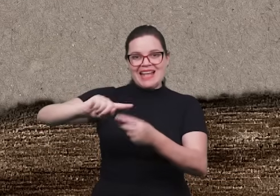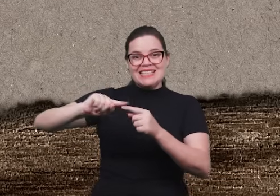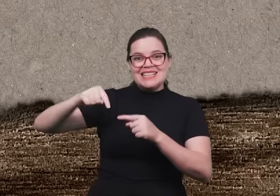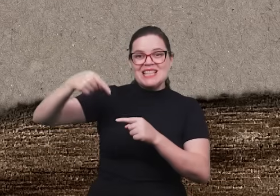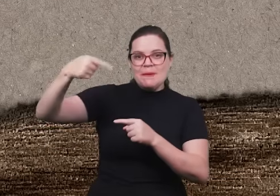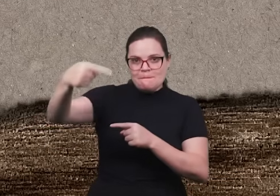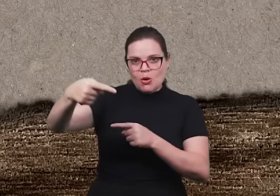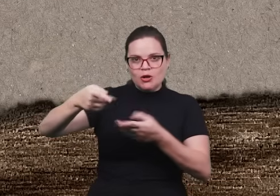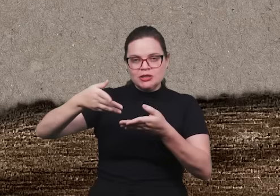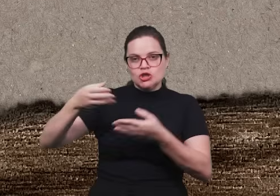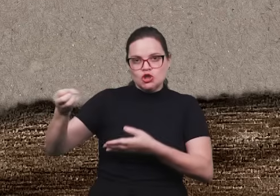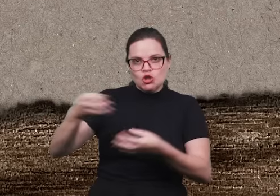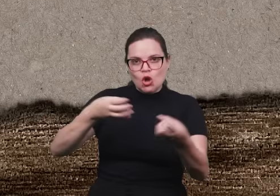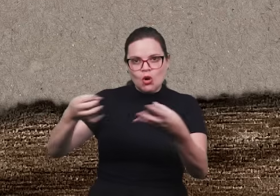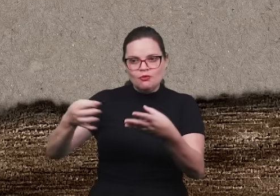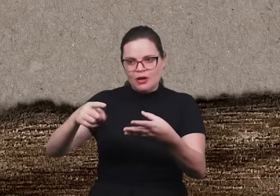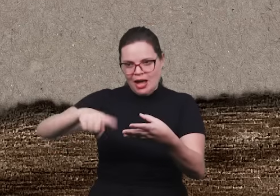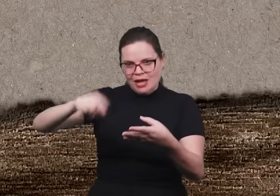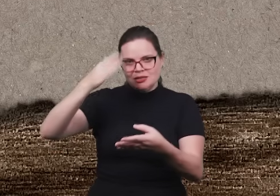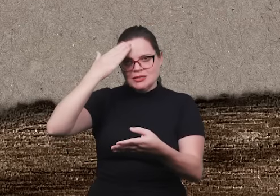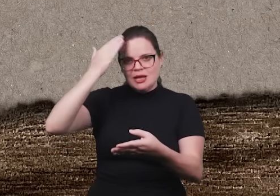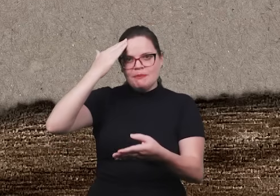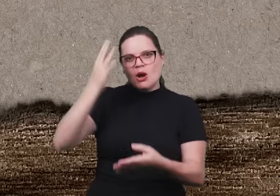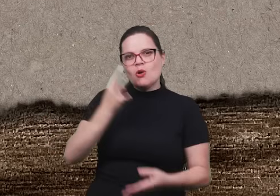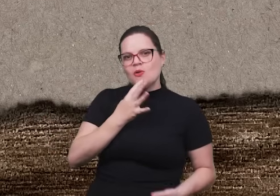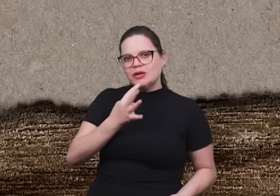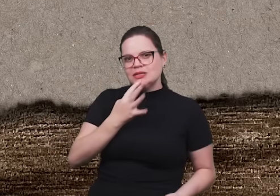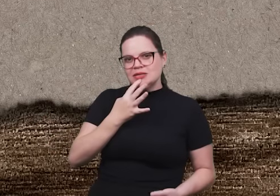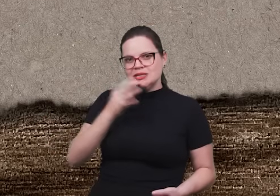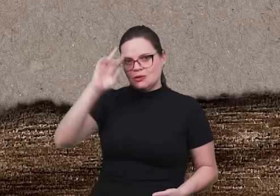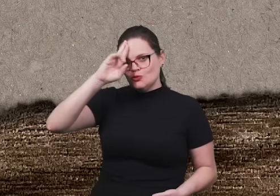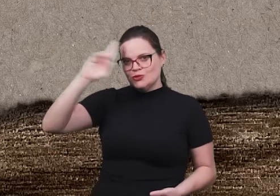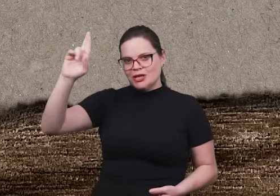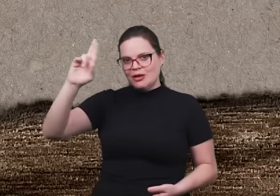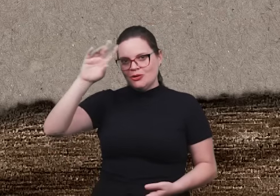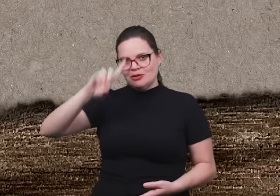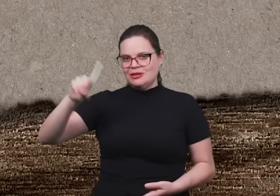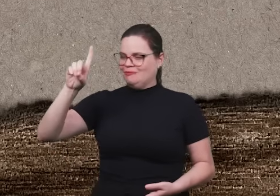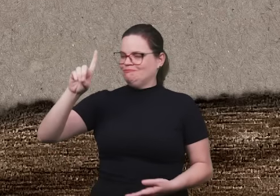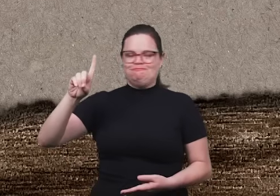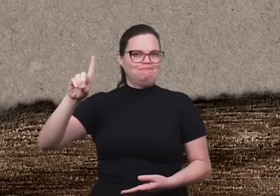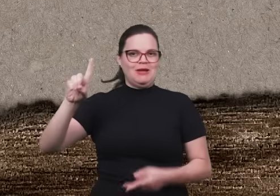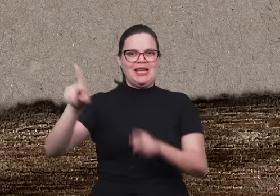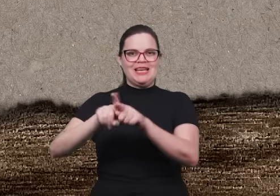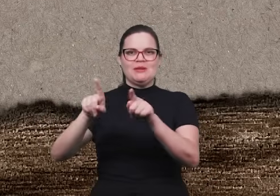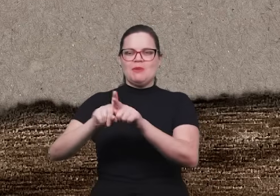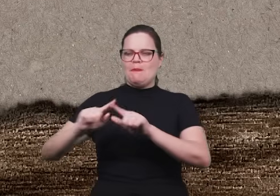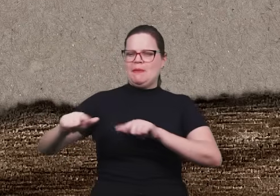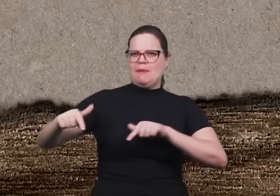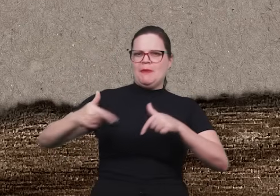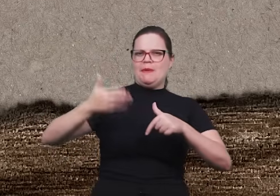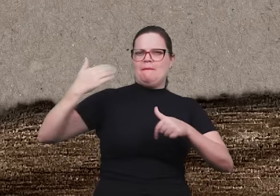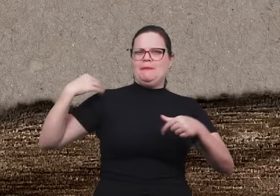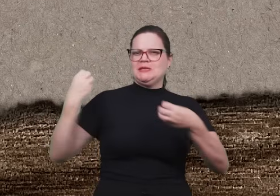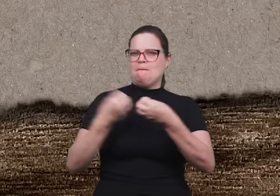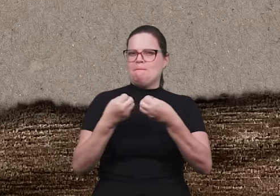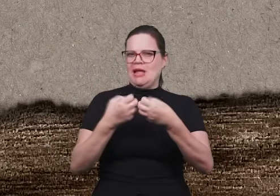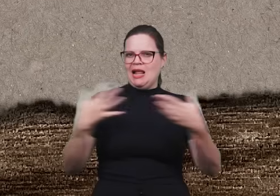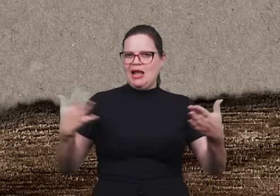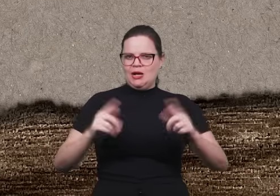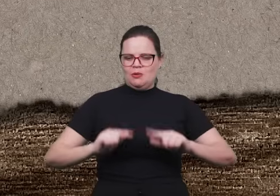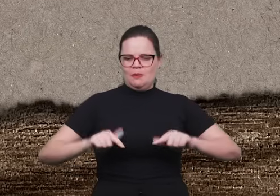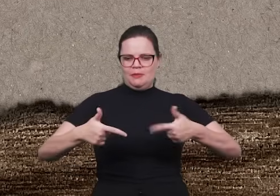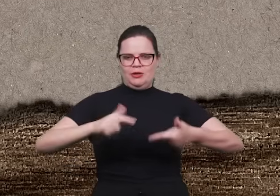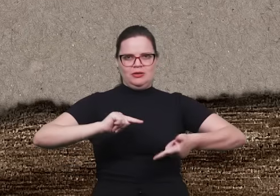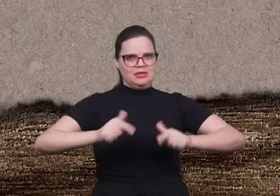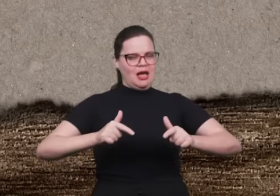não conhecia ao Senhor, nem tampouco a obra que fizera a Israel. Juízes capítulo